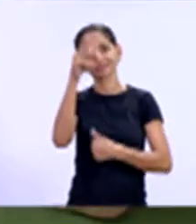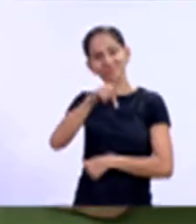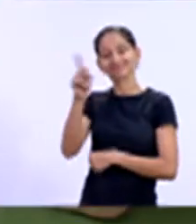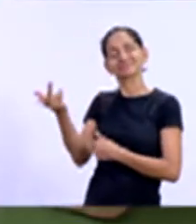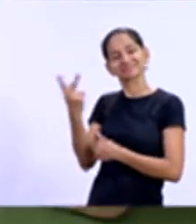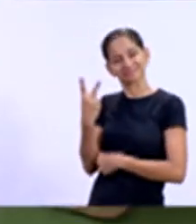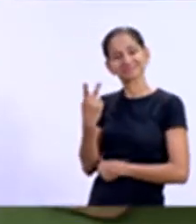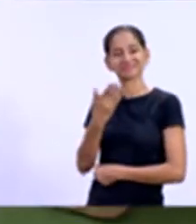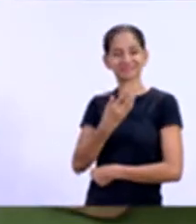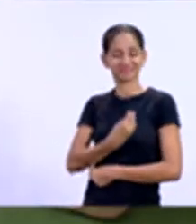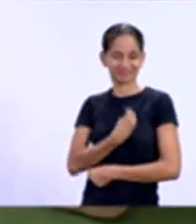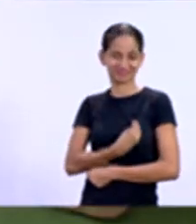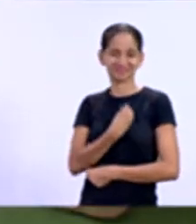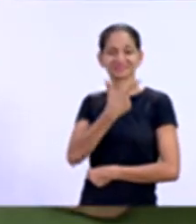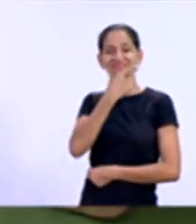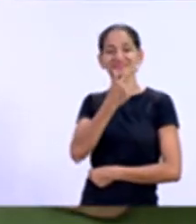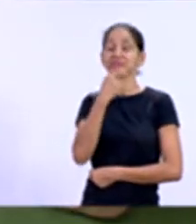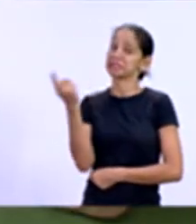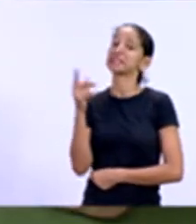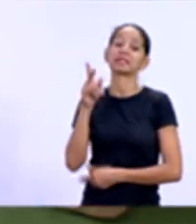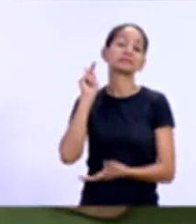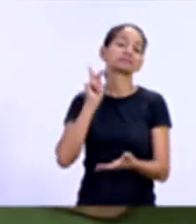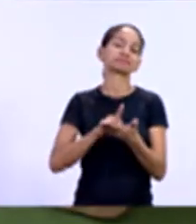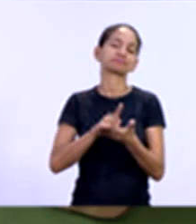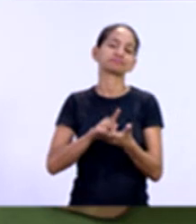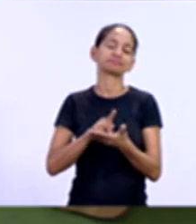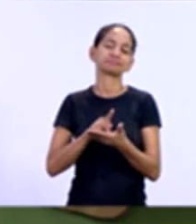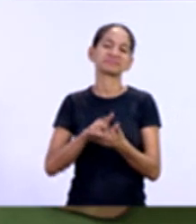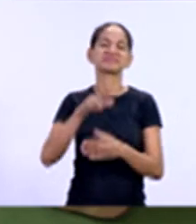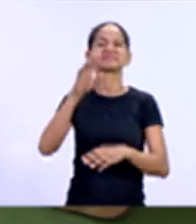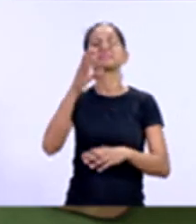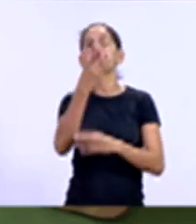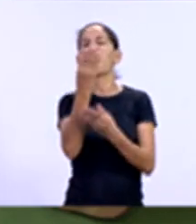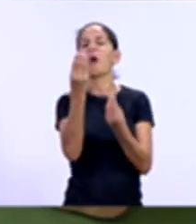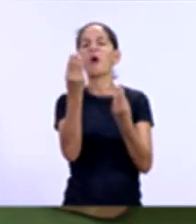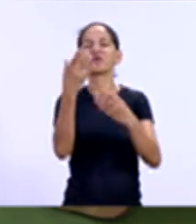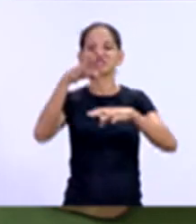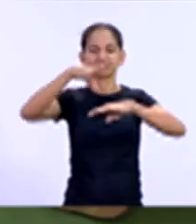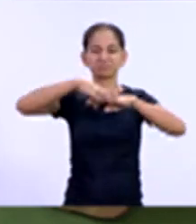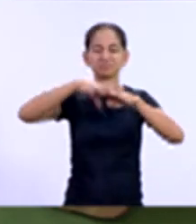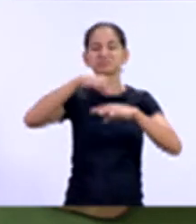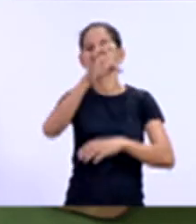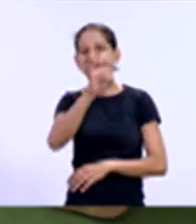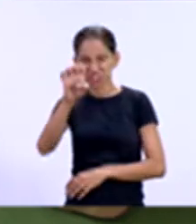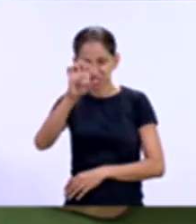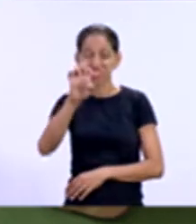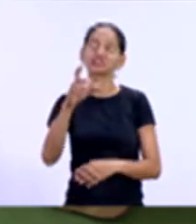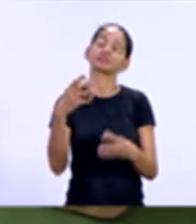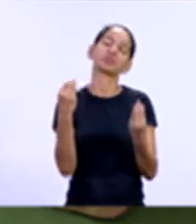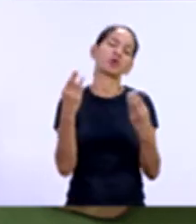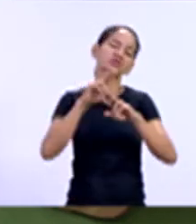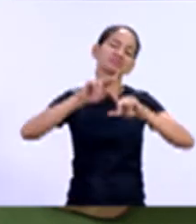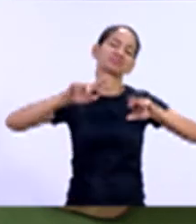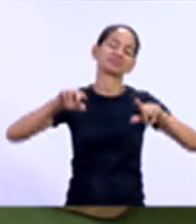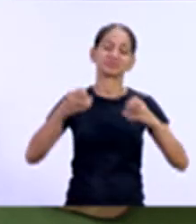Janimar. Né? Eu vou encontrar vocês em uma próxima disciplina. Tem estatística, tem matemática financeira, eu vou estar aqui. Tá bom?